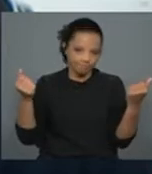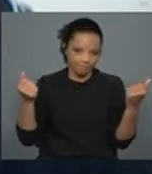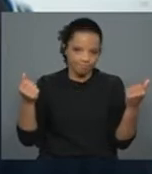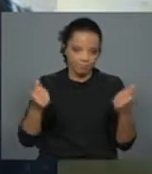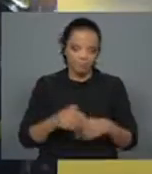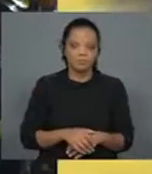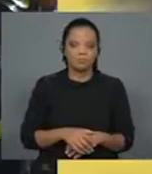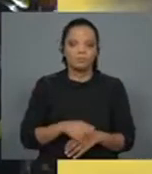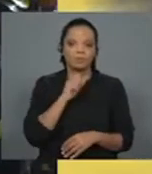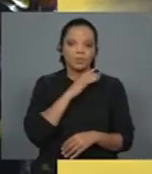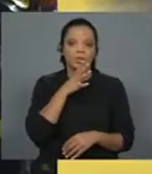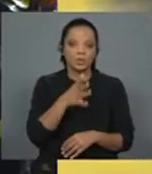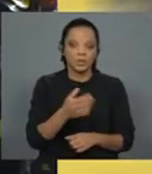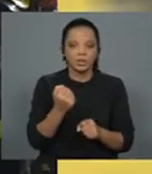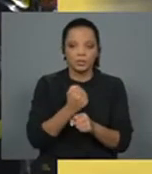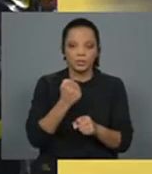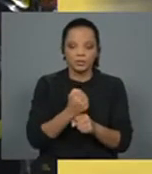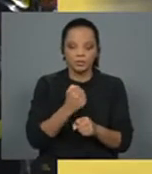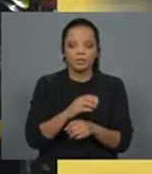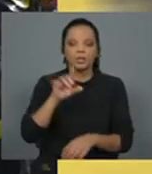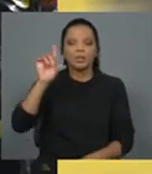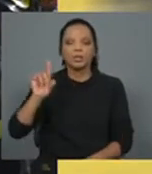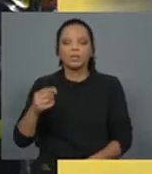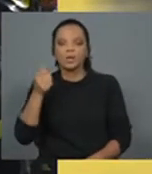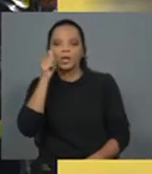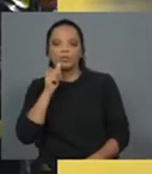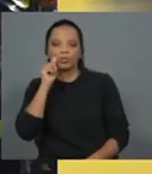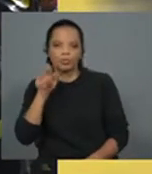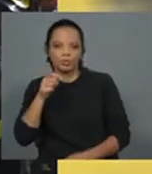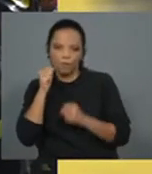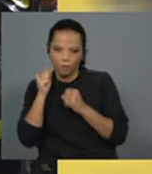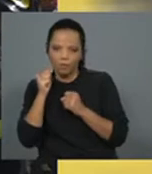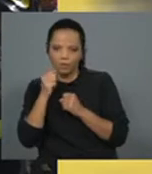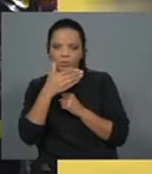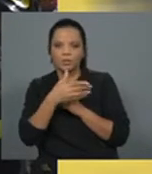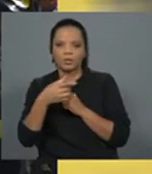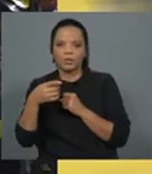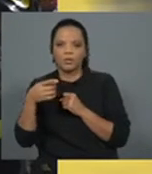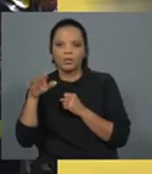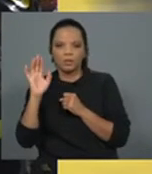ser que um serviço sismológico... Mas tivemos também o dos Açores, que foi violento, em 1970.